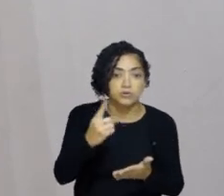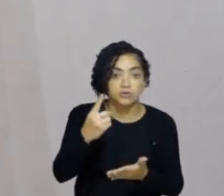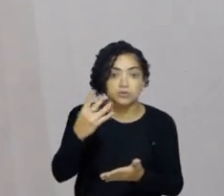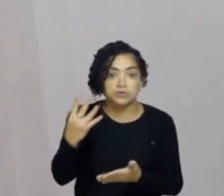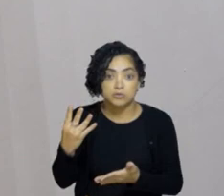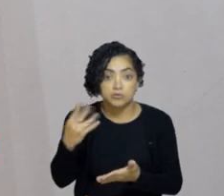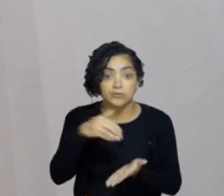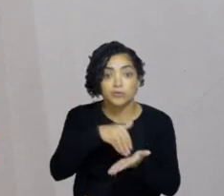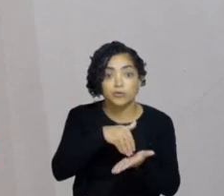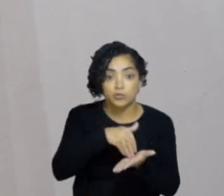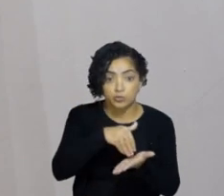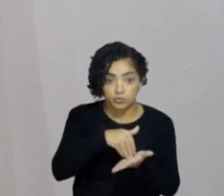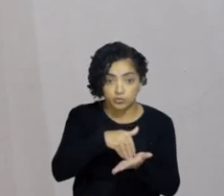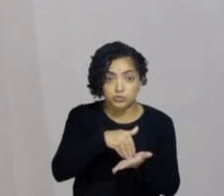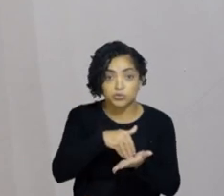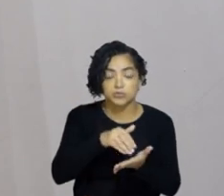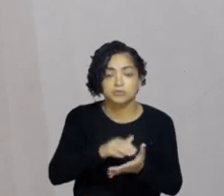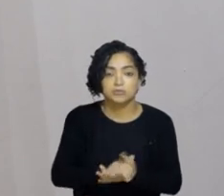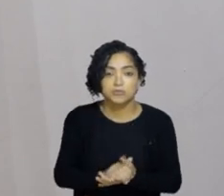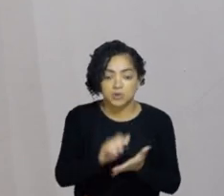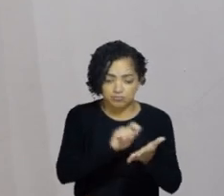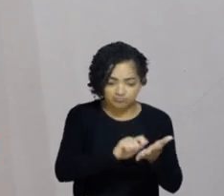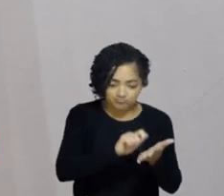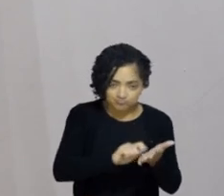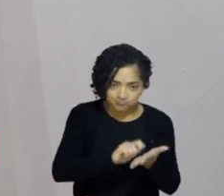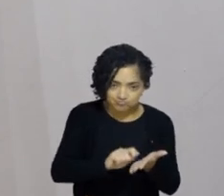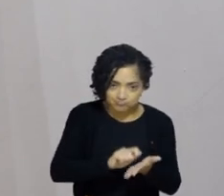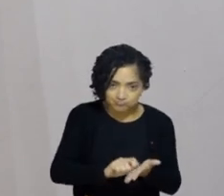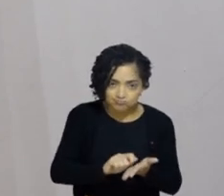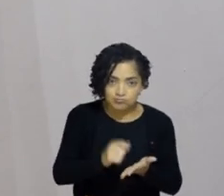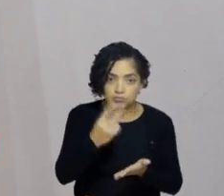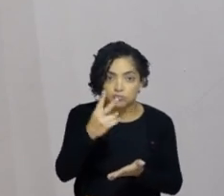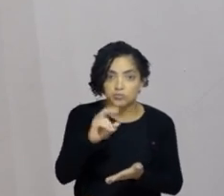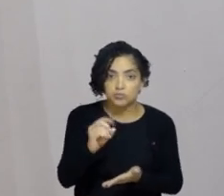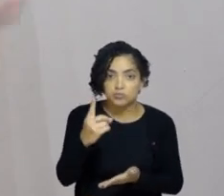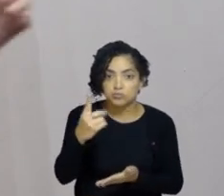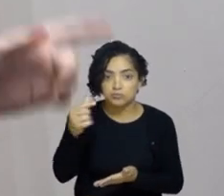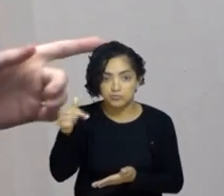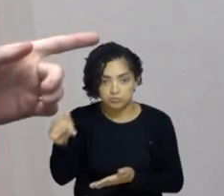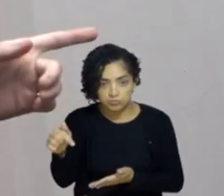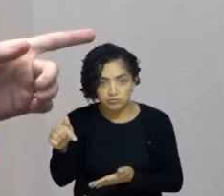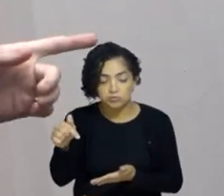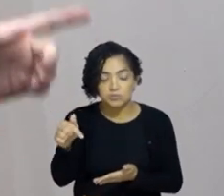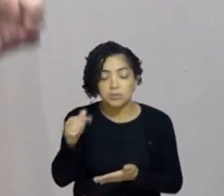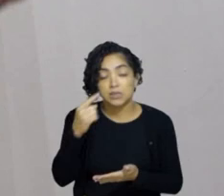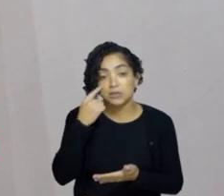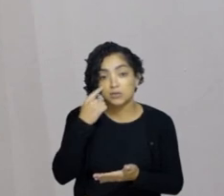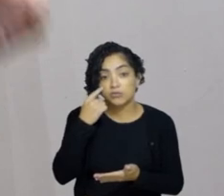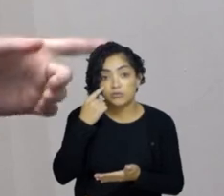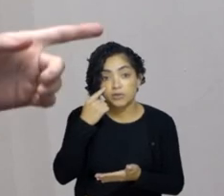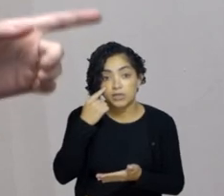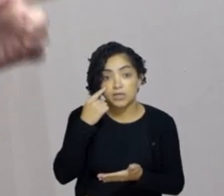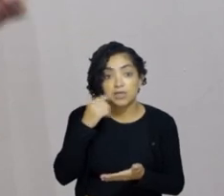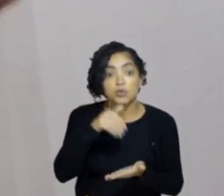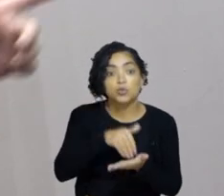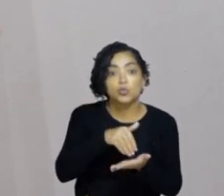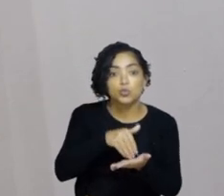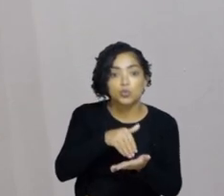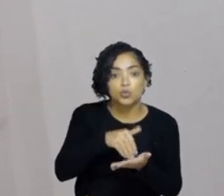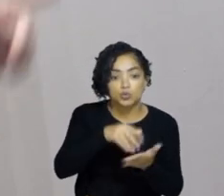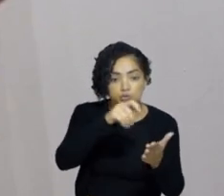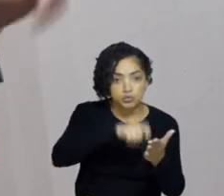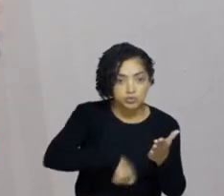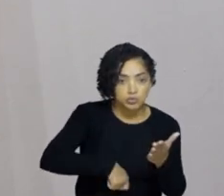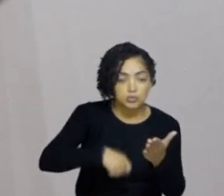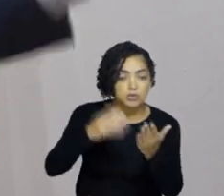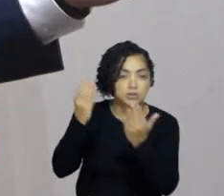último concurso para agentes escrivães foi em 2017. Veja, deputado Maurício, que o último concurso para